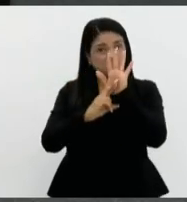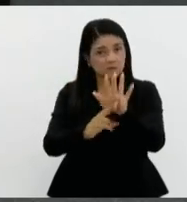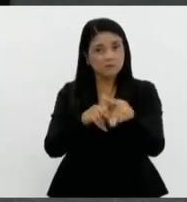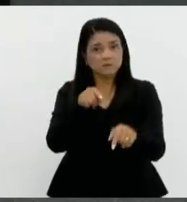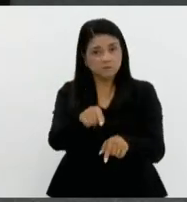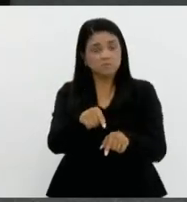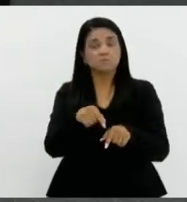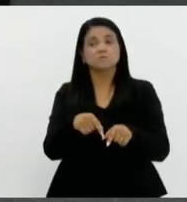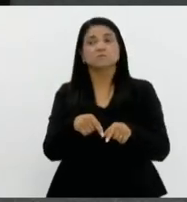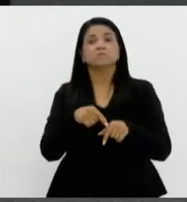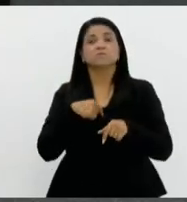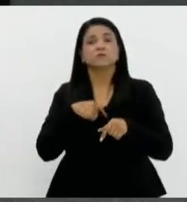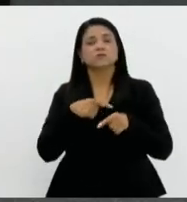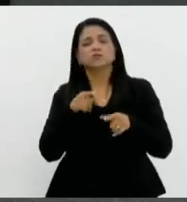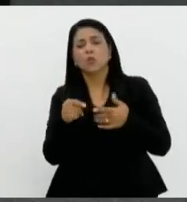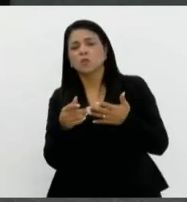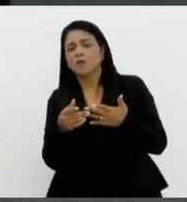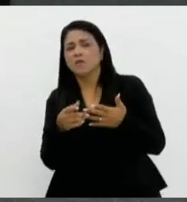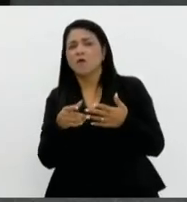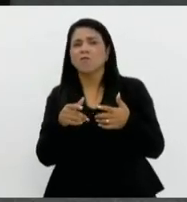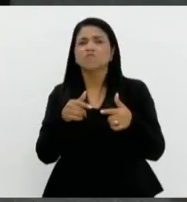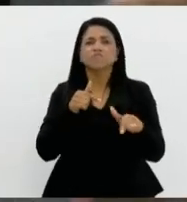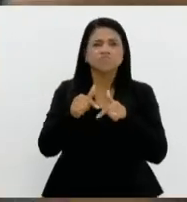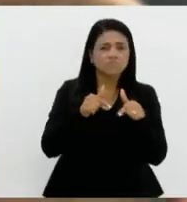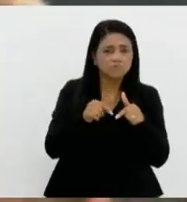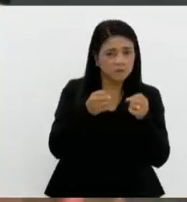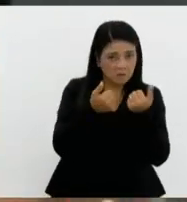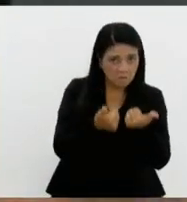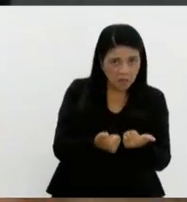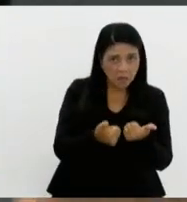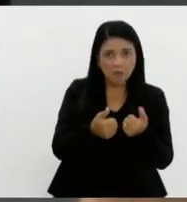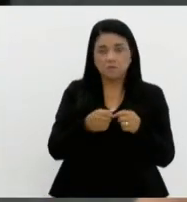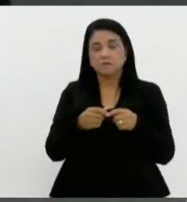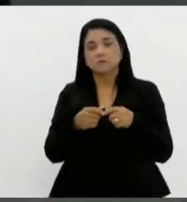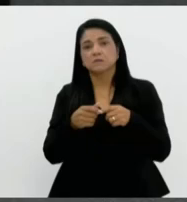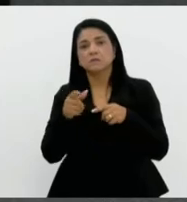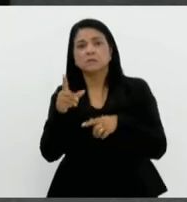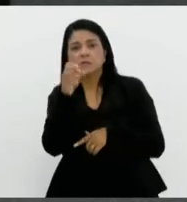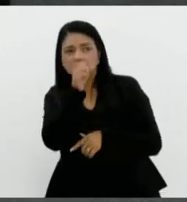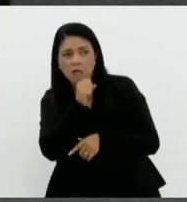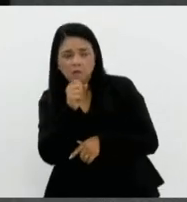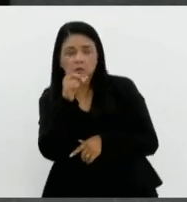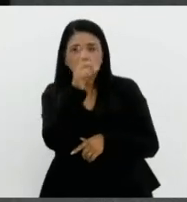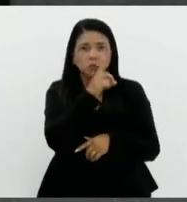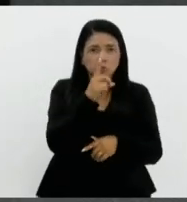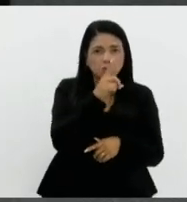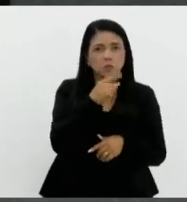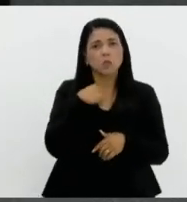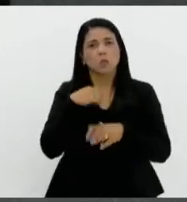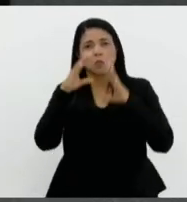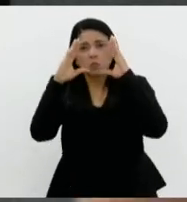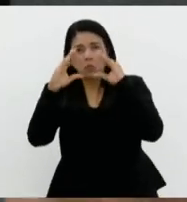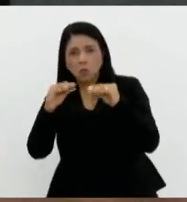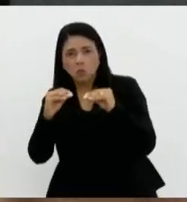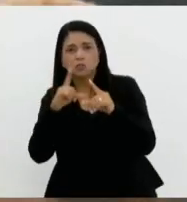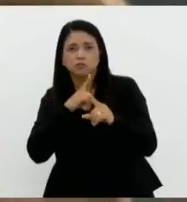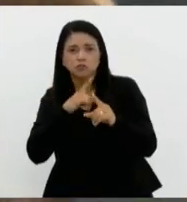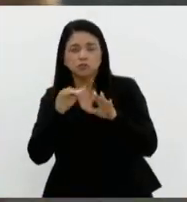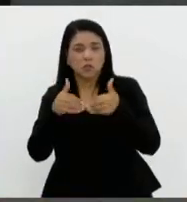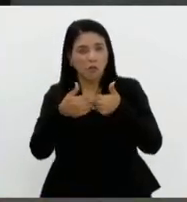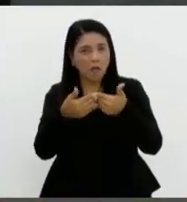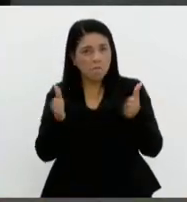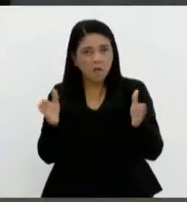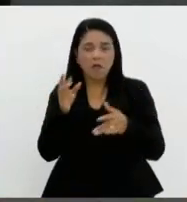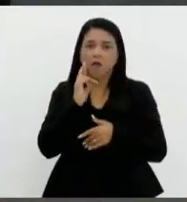funcionando bem, mais ou menos, se tinha fim de semana, se tinha noite. Então, tia Ju, foi muito bom,